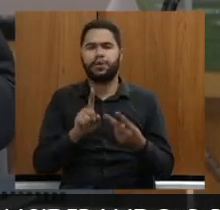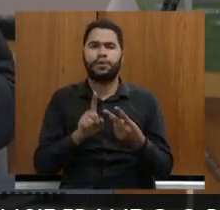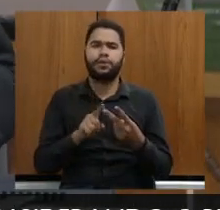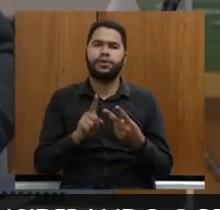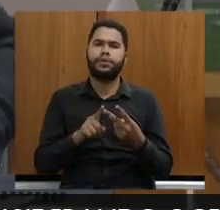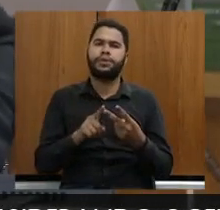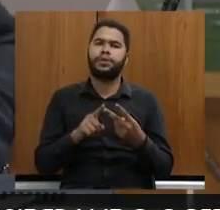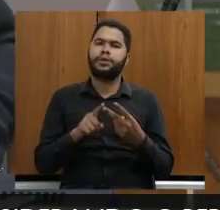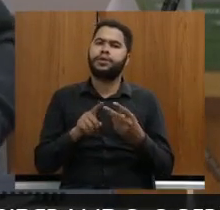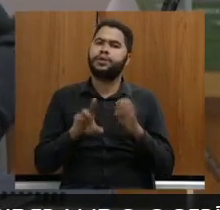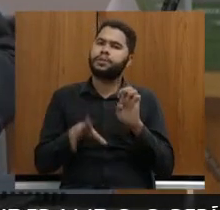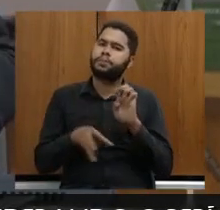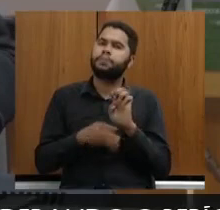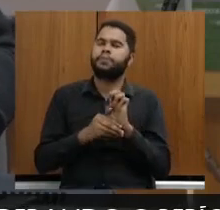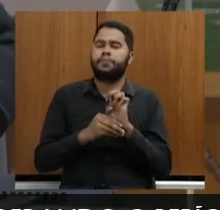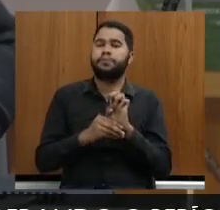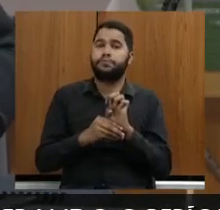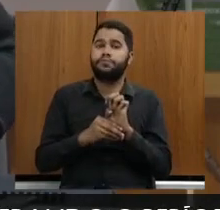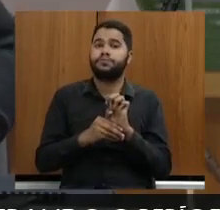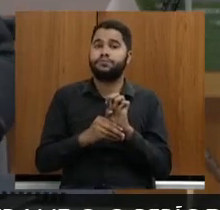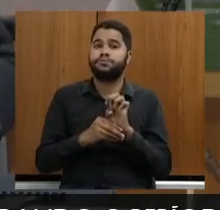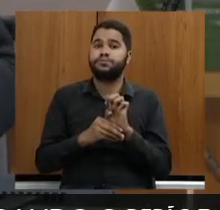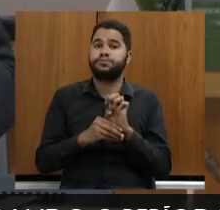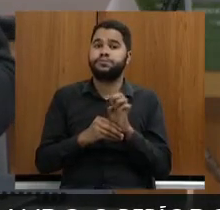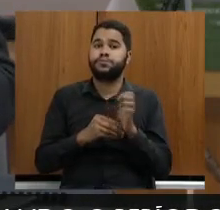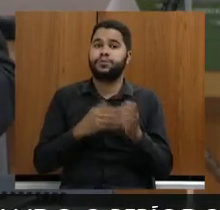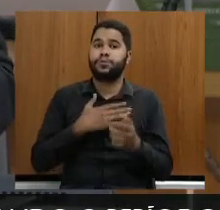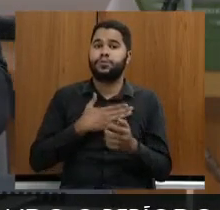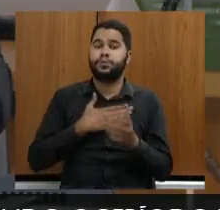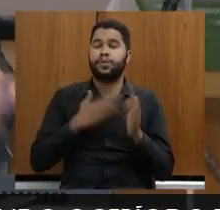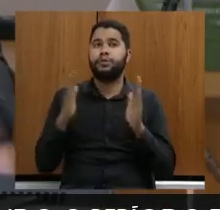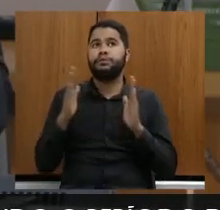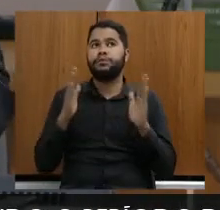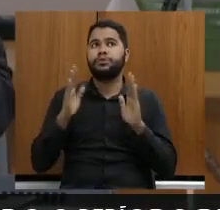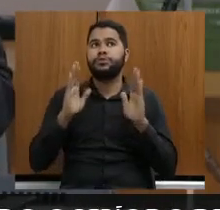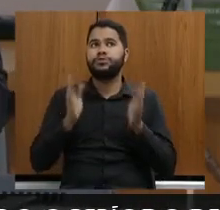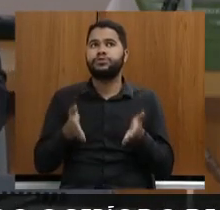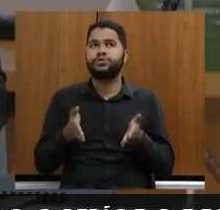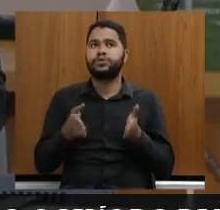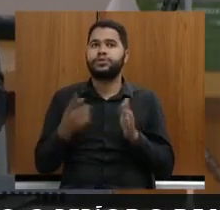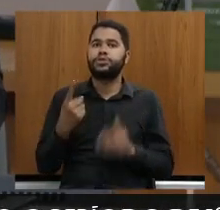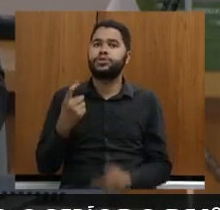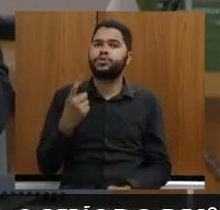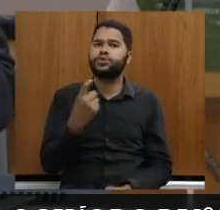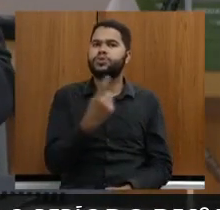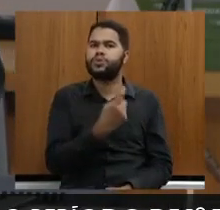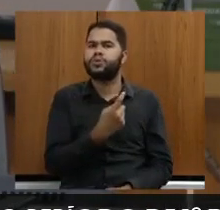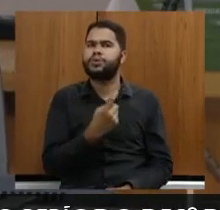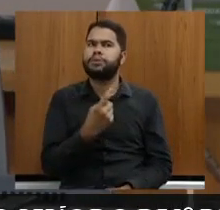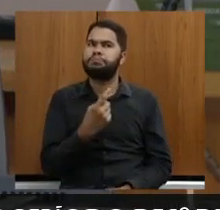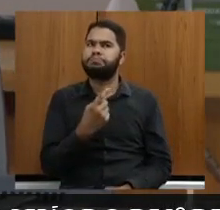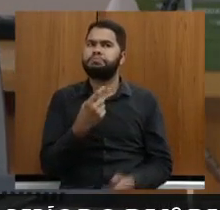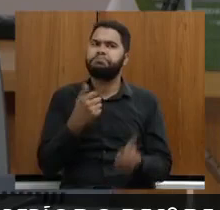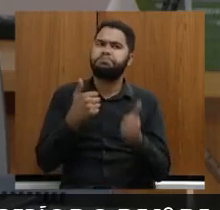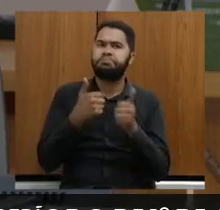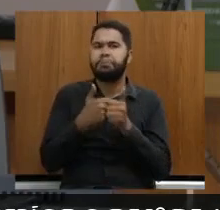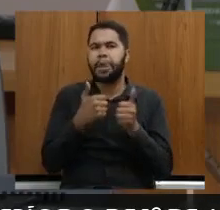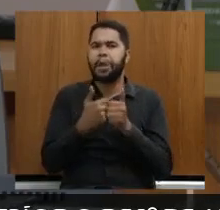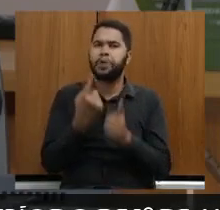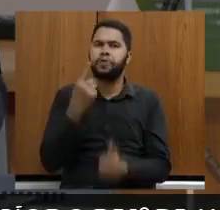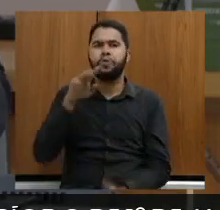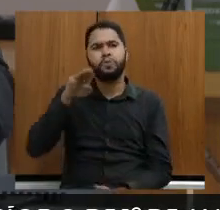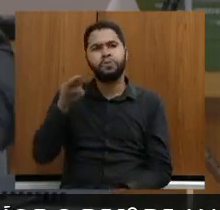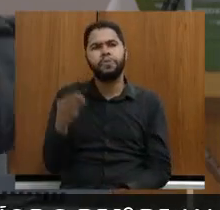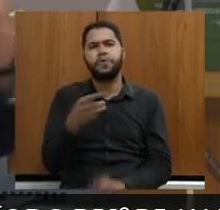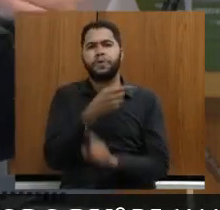é de emendas aqui nesses nesse meu mandato já foram de emendas individuais próximo de um milhão e meio de